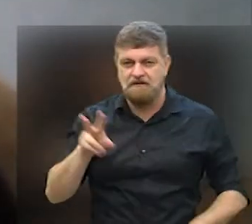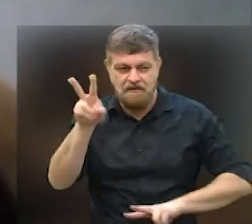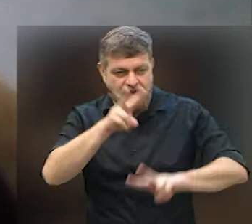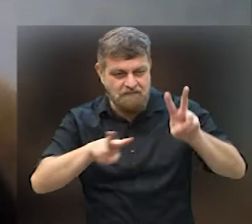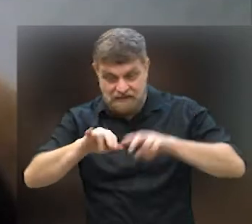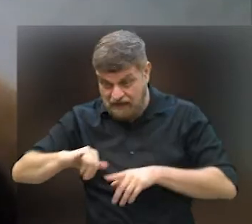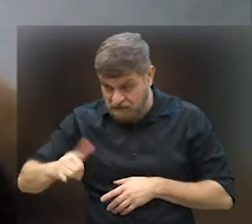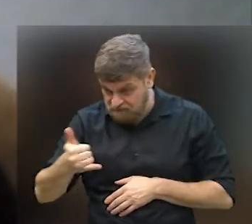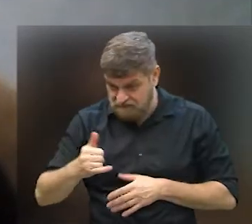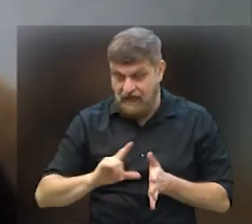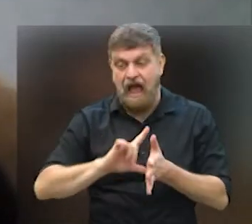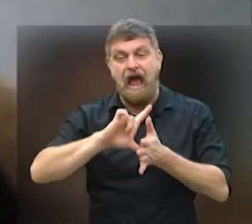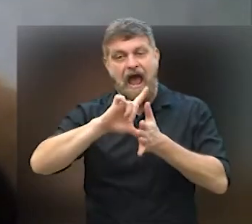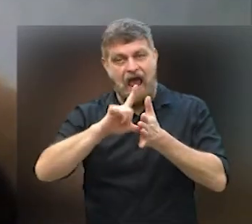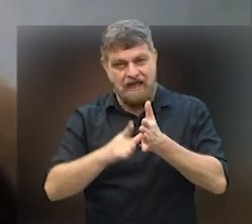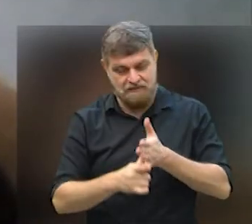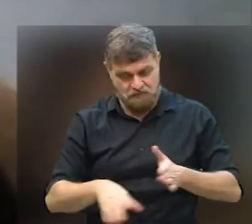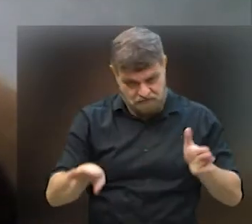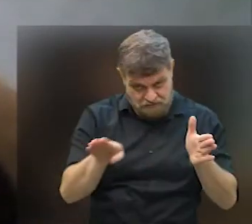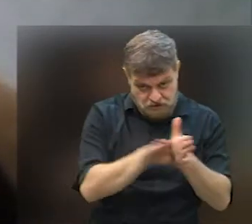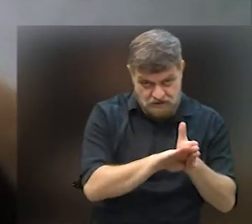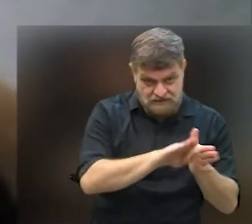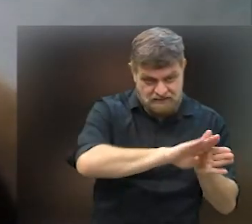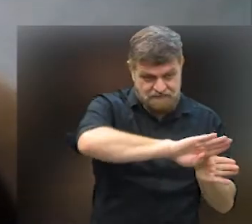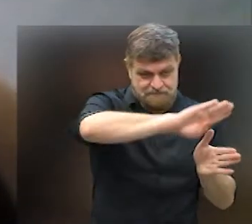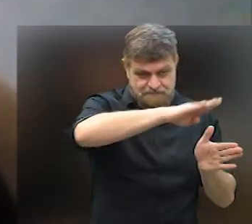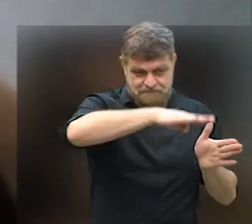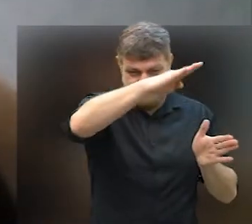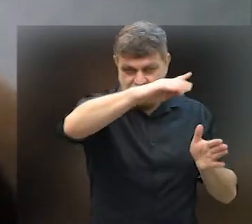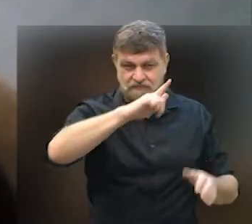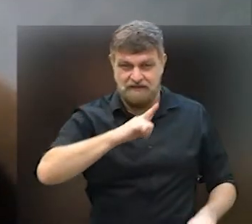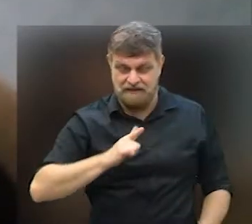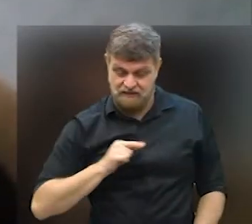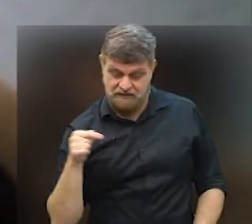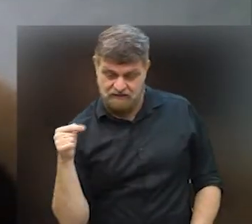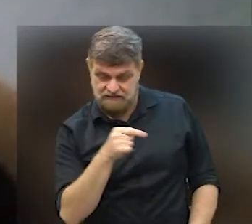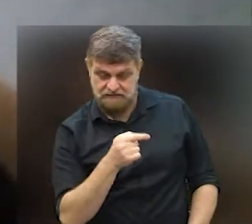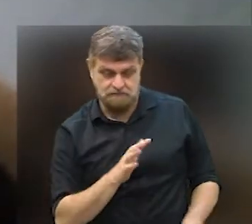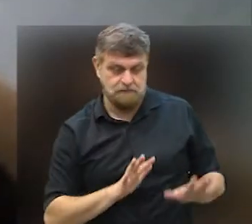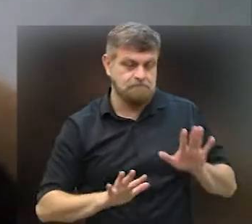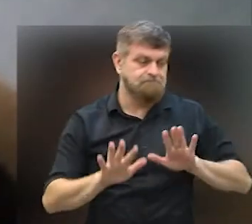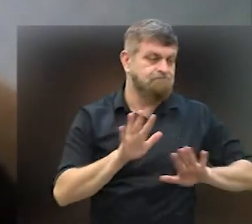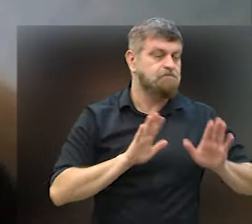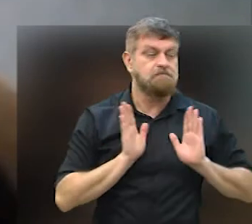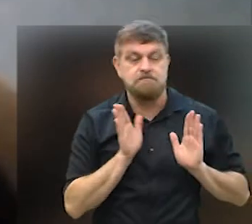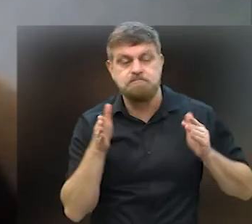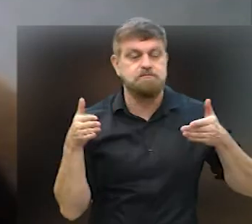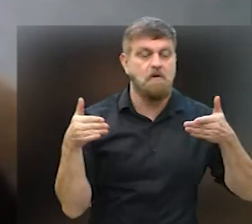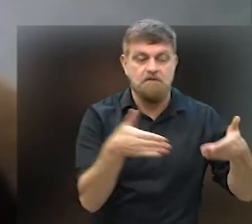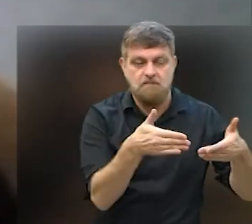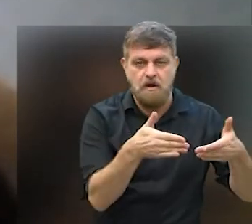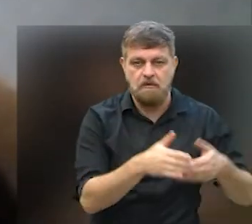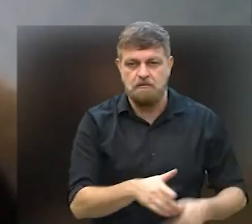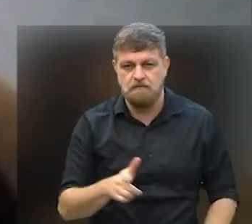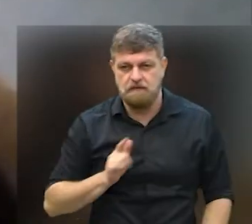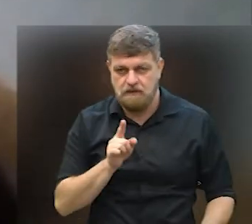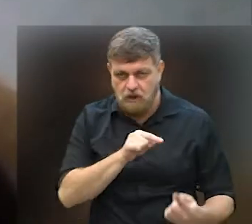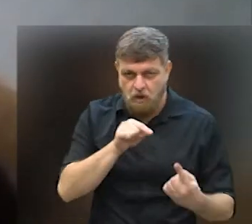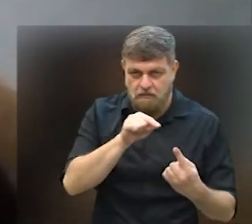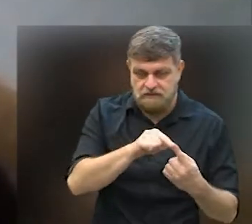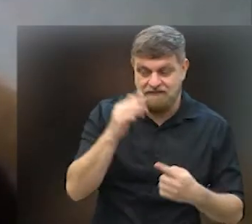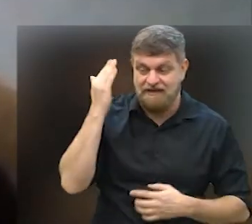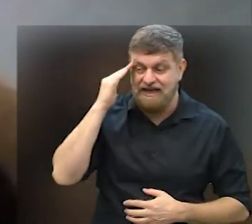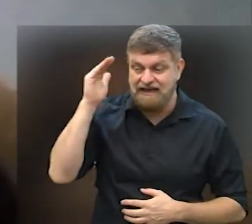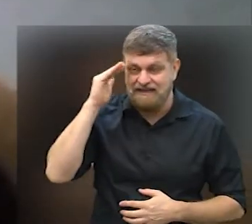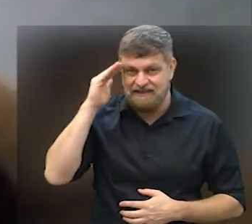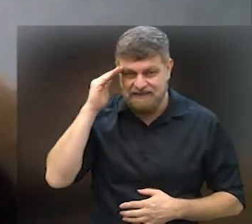e desfrute. Dali em diante, eu passei a ter um pouco mais de tensão e muito mais foco, no sentido de